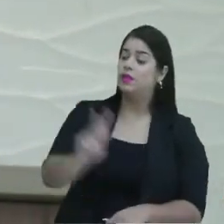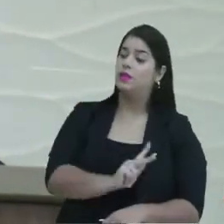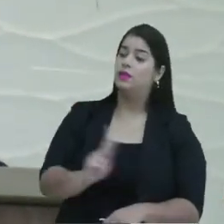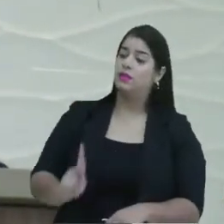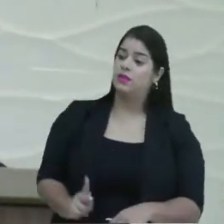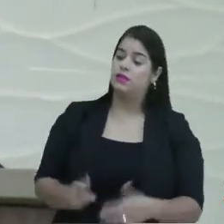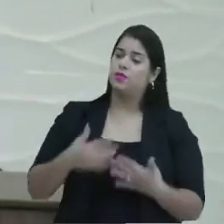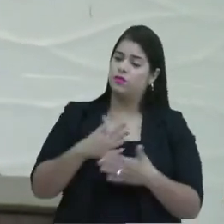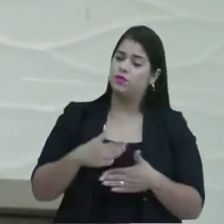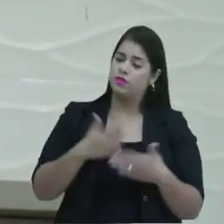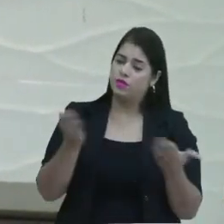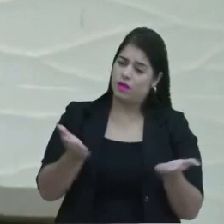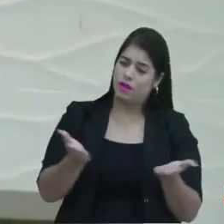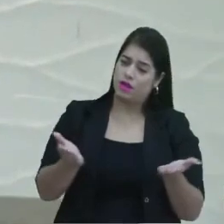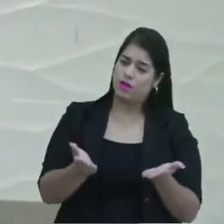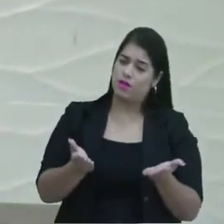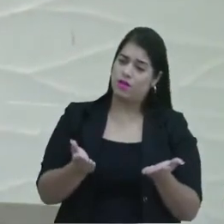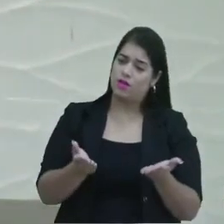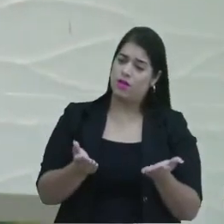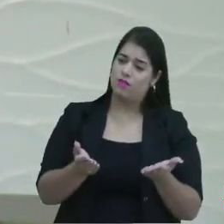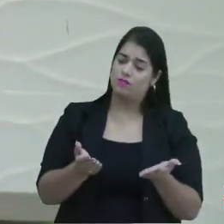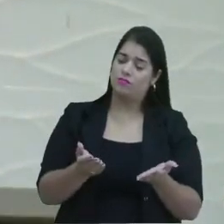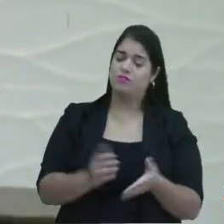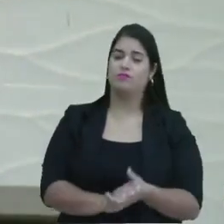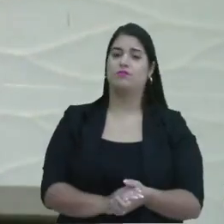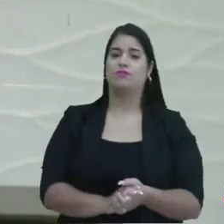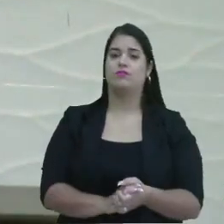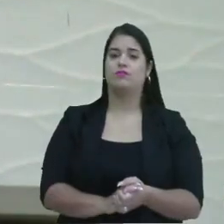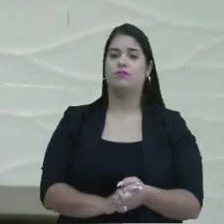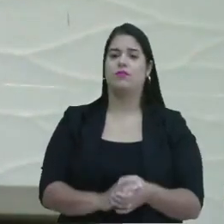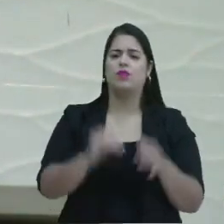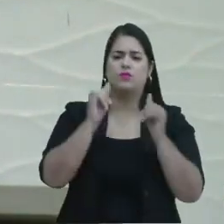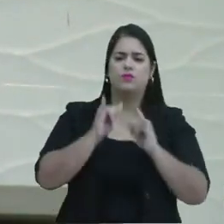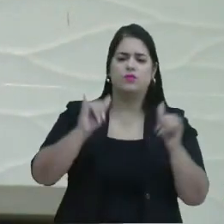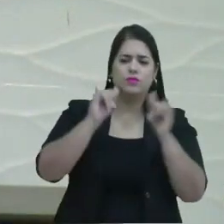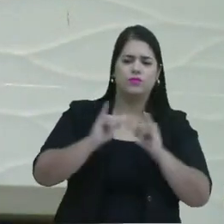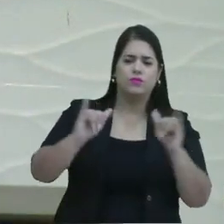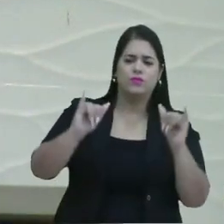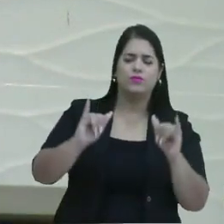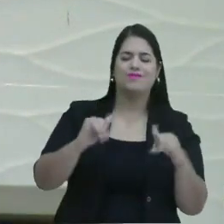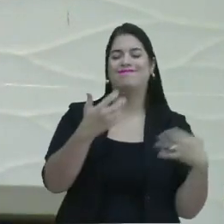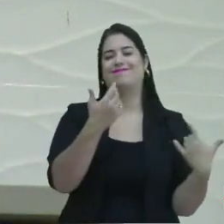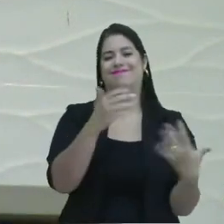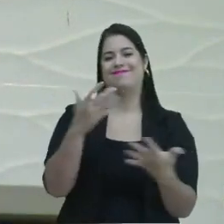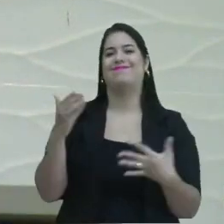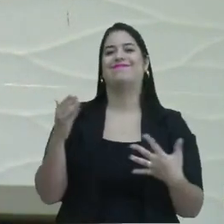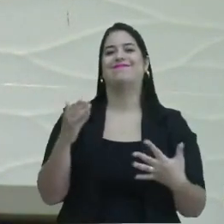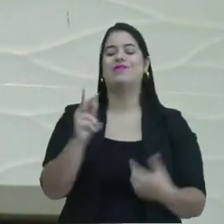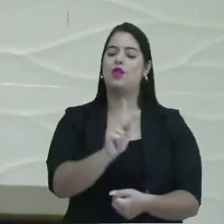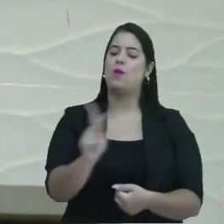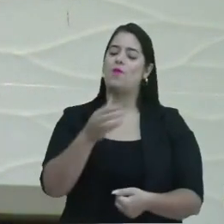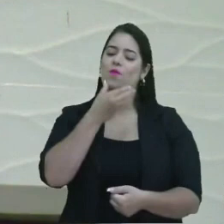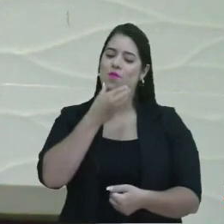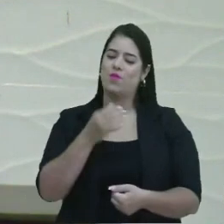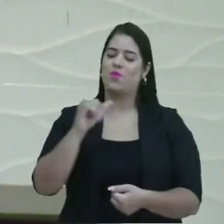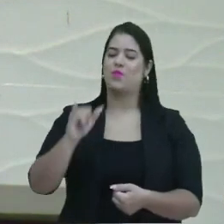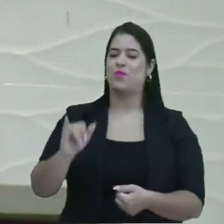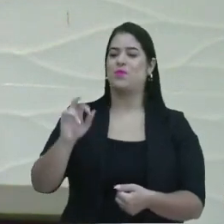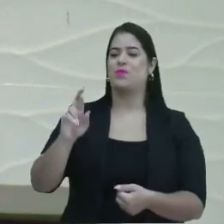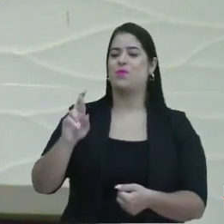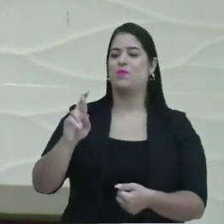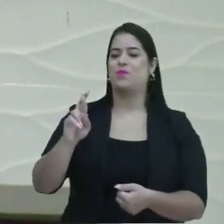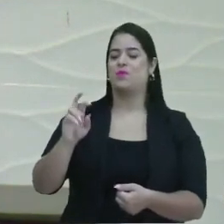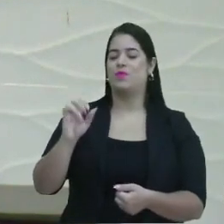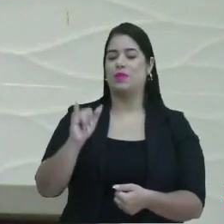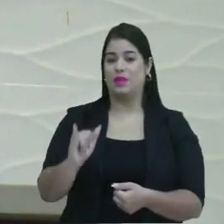nesse momento aqui, de forma pública, externar o meu reconhecimento e os parabéns ao professor Israel, qual fez uso da